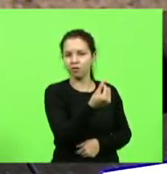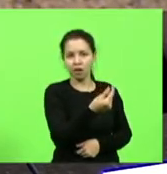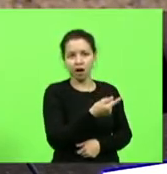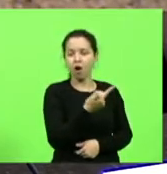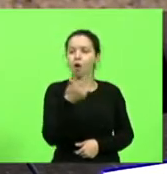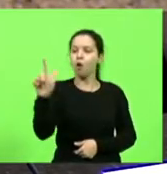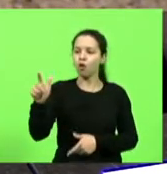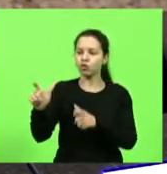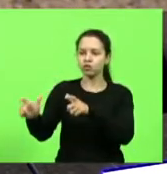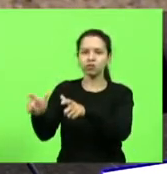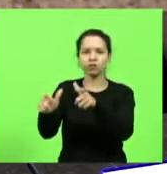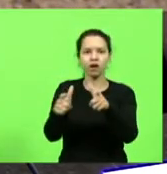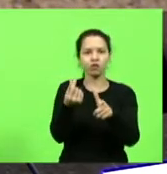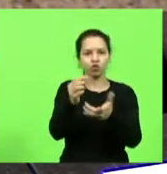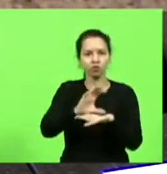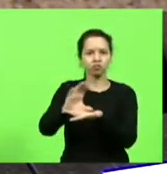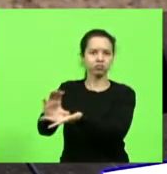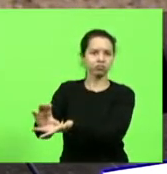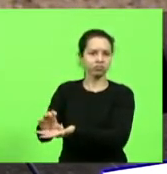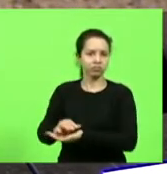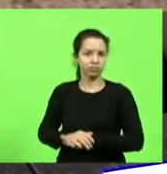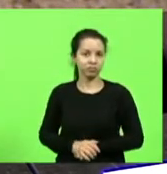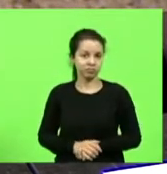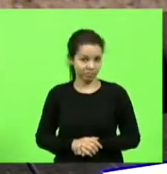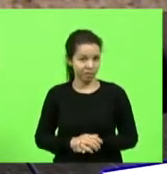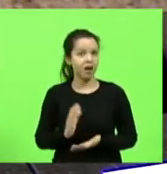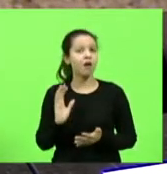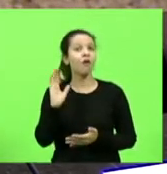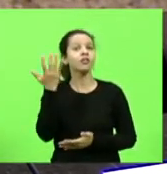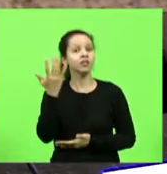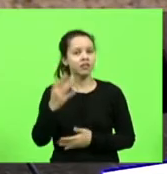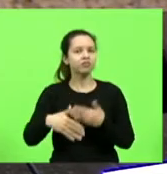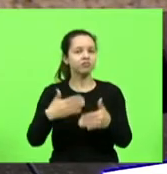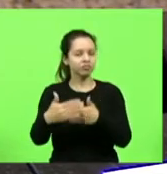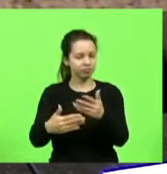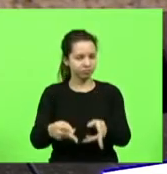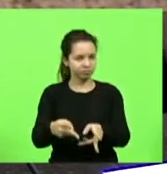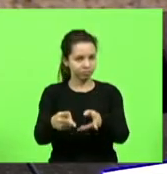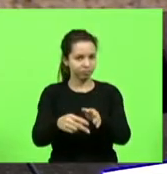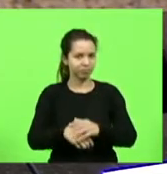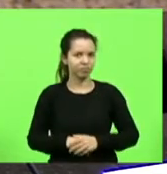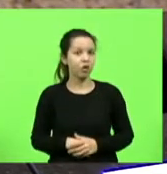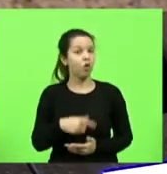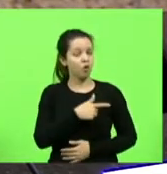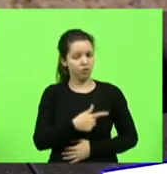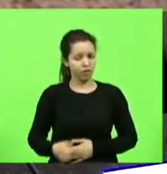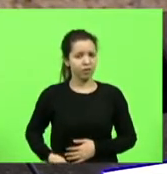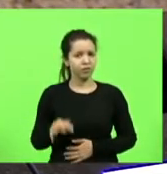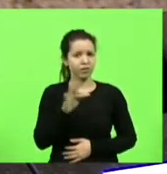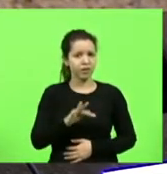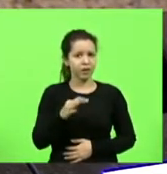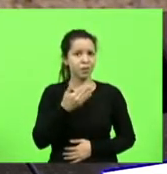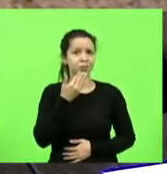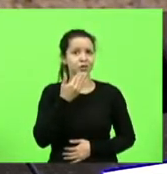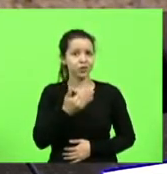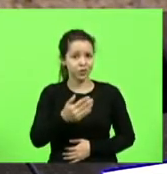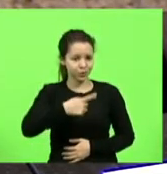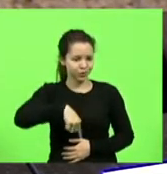outros lugares. O que mais aconteceu, de ato contínuo, foi que o governo federal pediu para que a gente investisse em outras